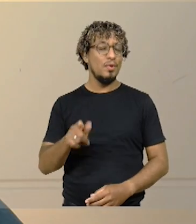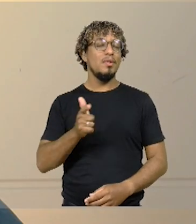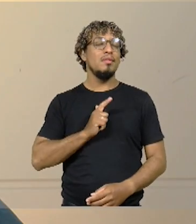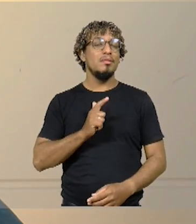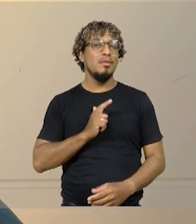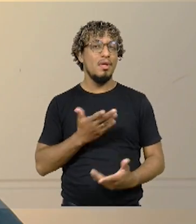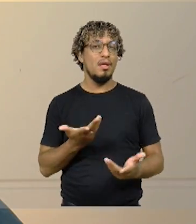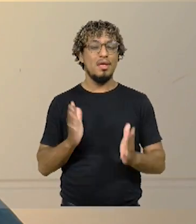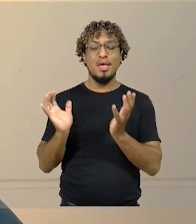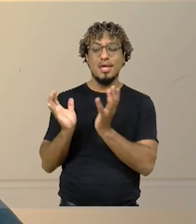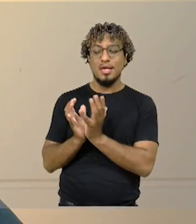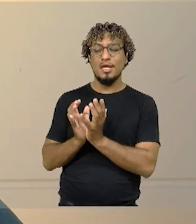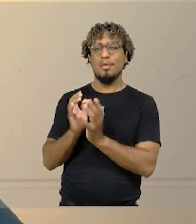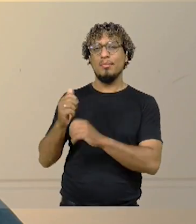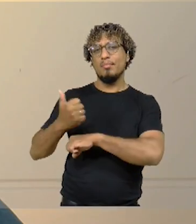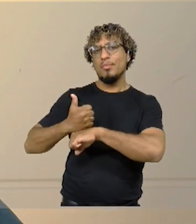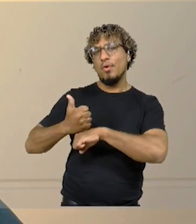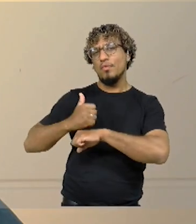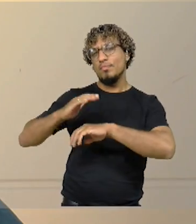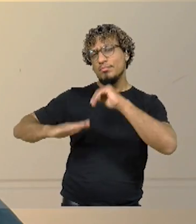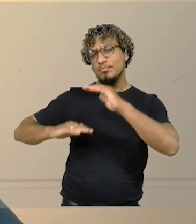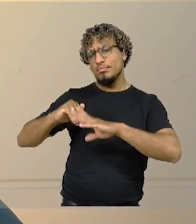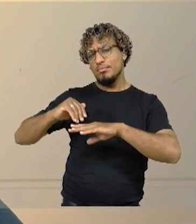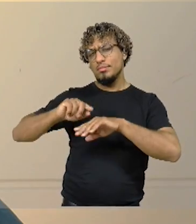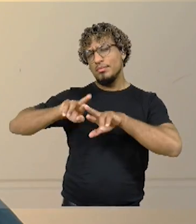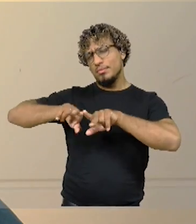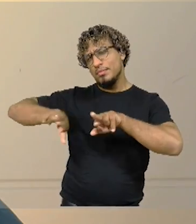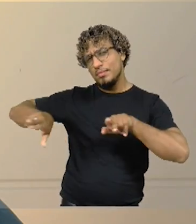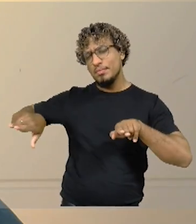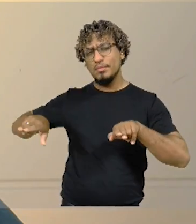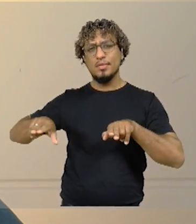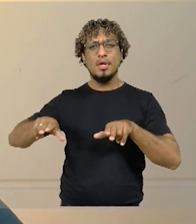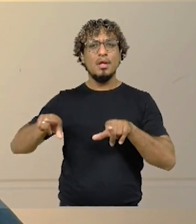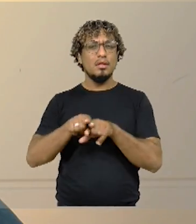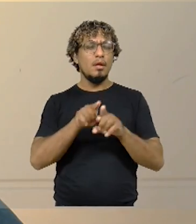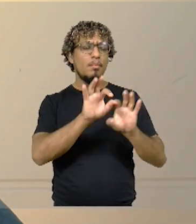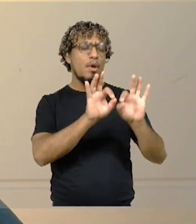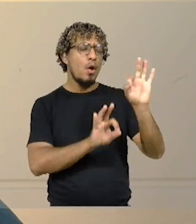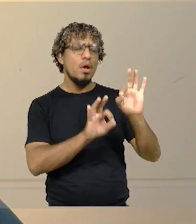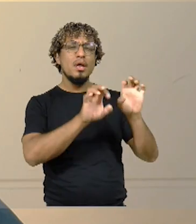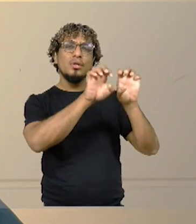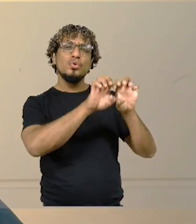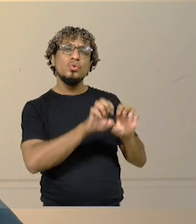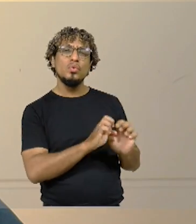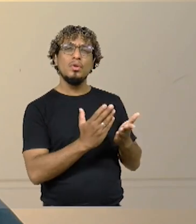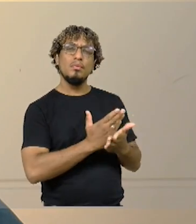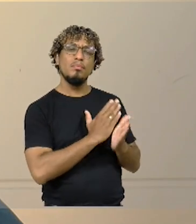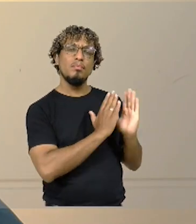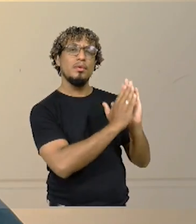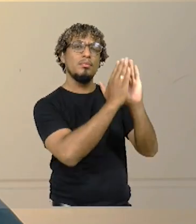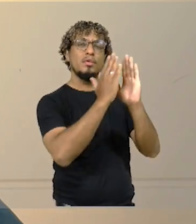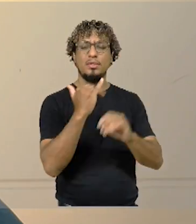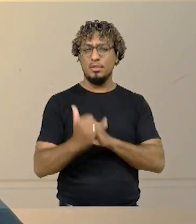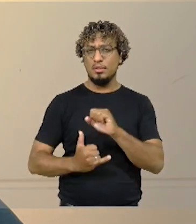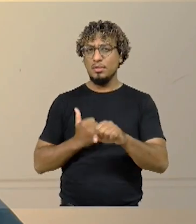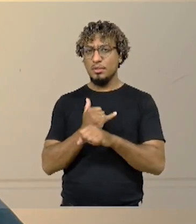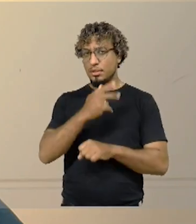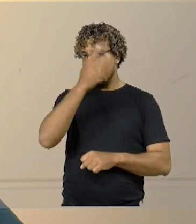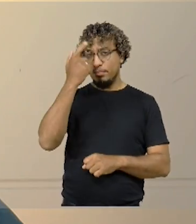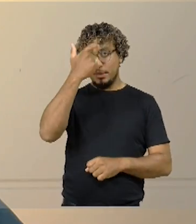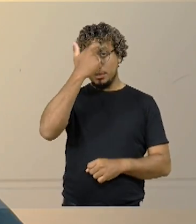para a população. Porque quando a gente transforma o transporte em mercadoria, né, quem vai ser priorizado são os